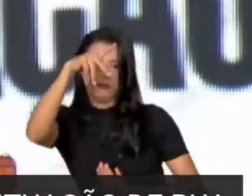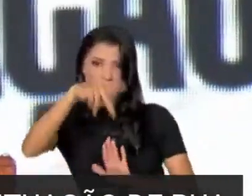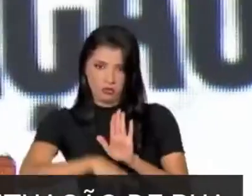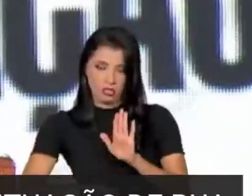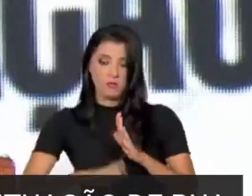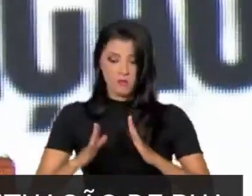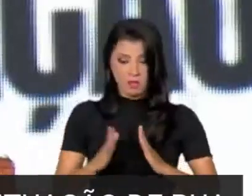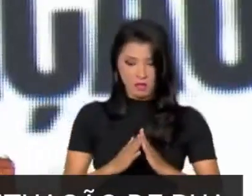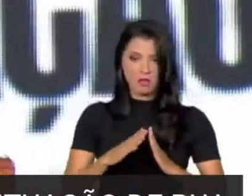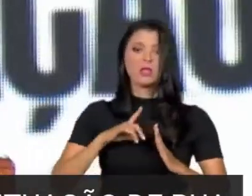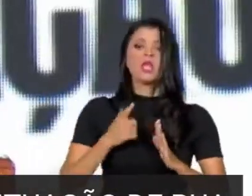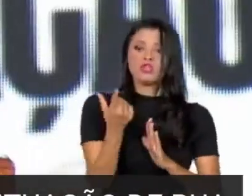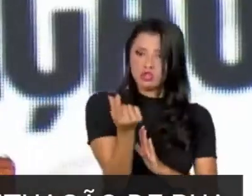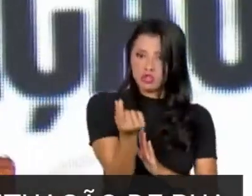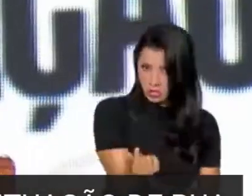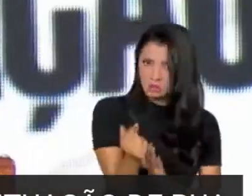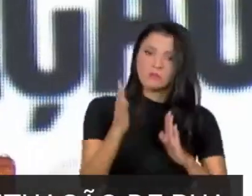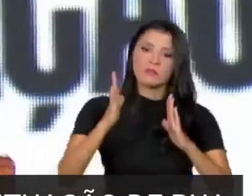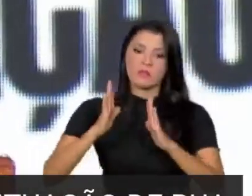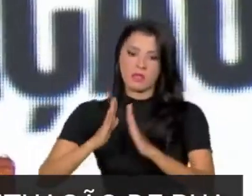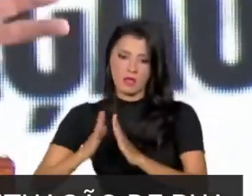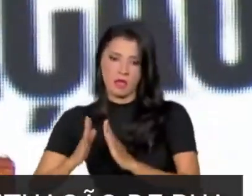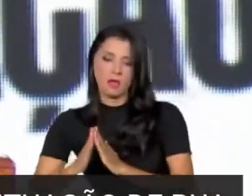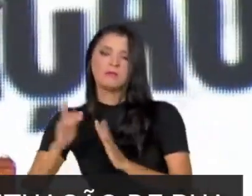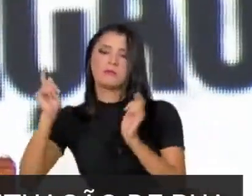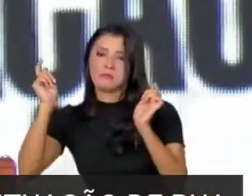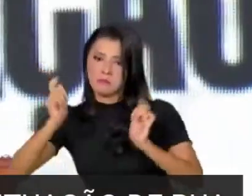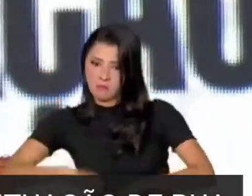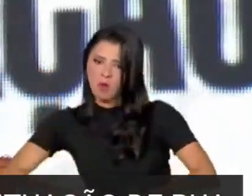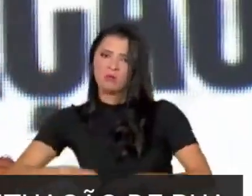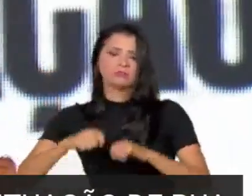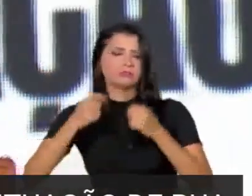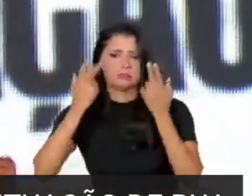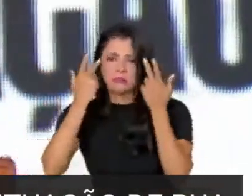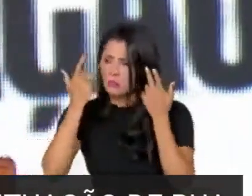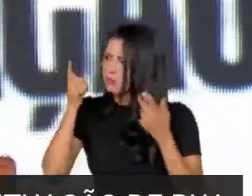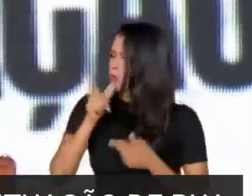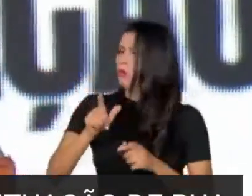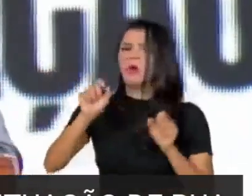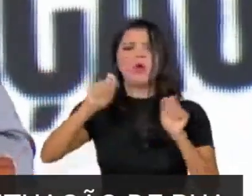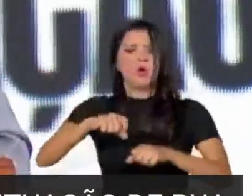nós temos dinheiro. E casa, nós poderemos tranquilamente fazer a casa.